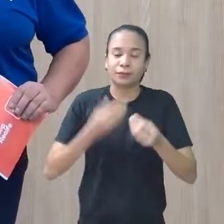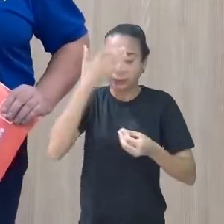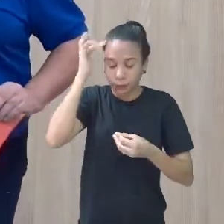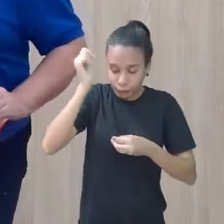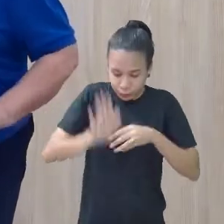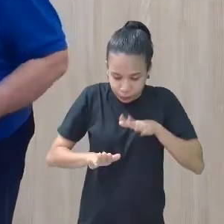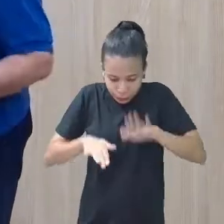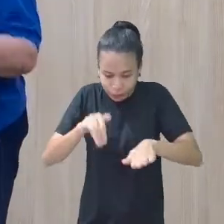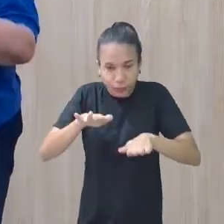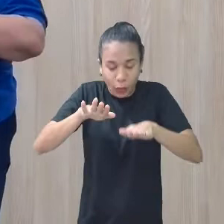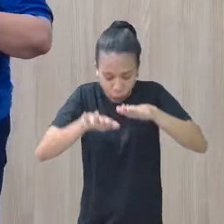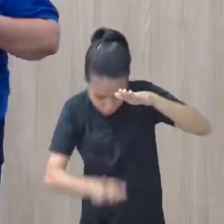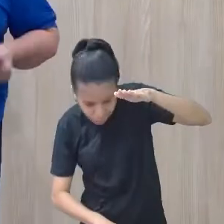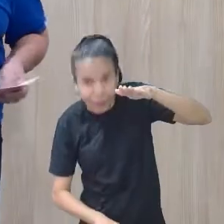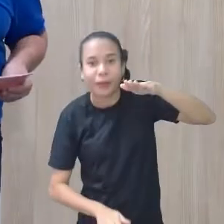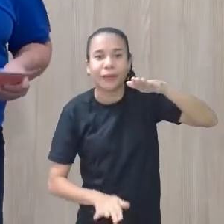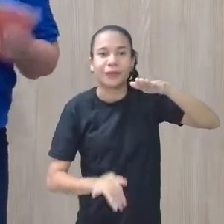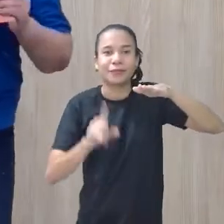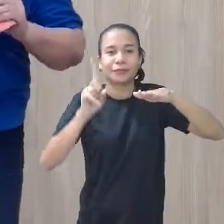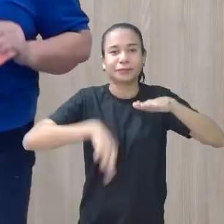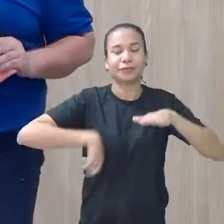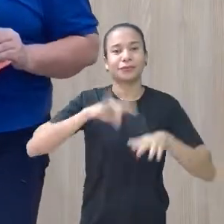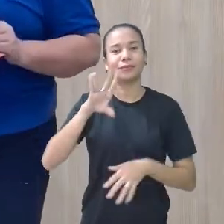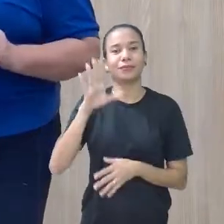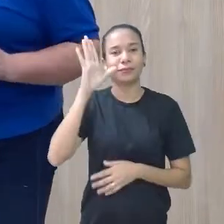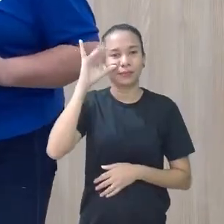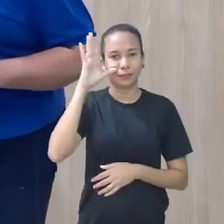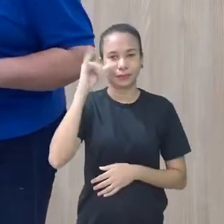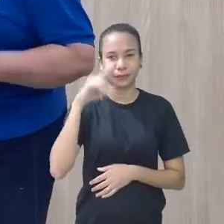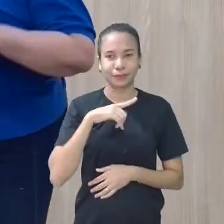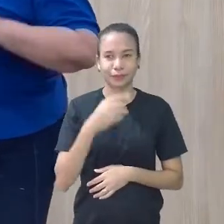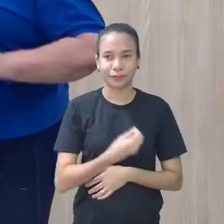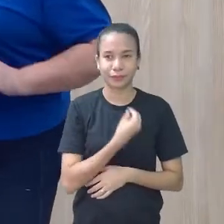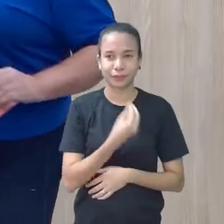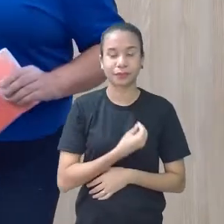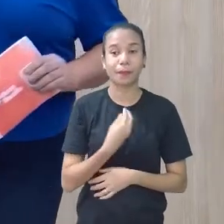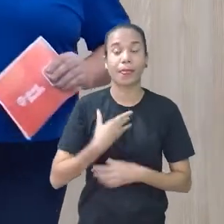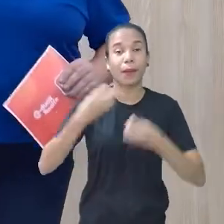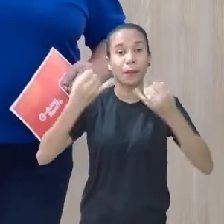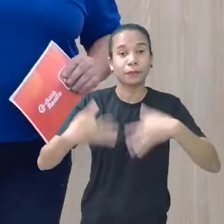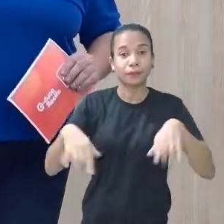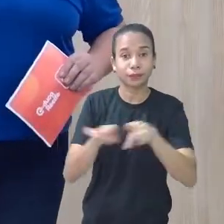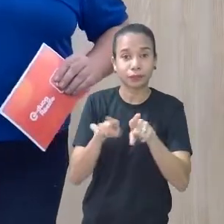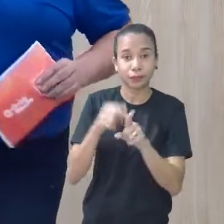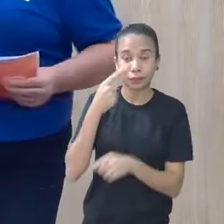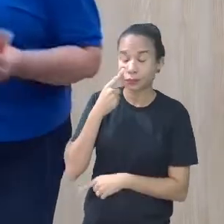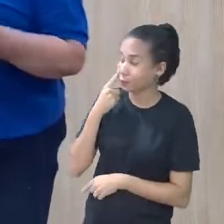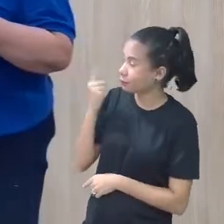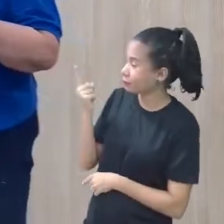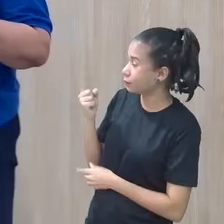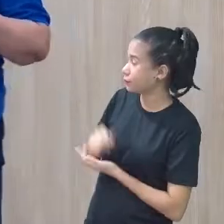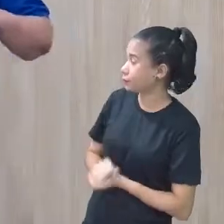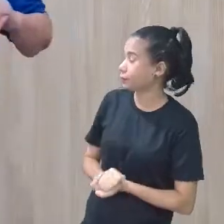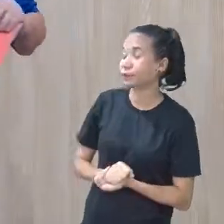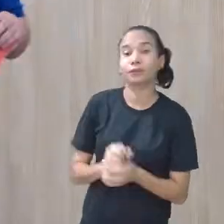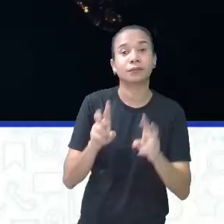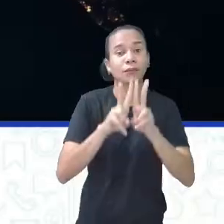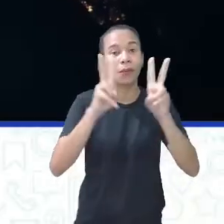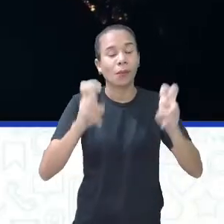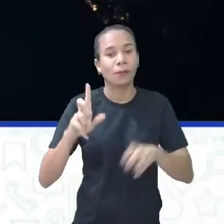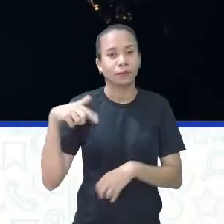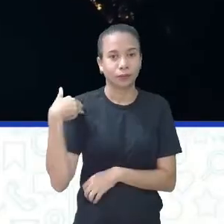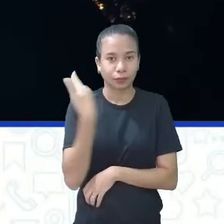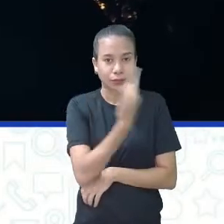pisar nesse planeta. Mas aí fica só a nível de curiosidade. O que é que eu tenho que falar mais para vocês? Então, em relação